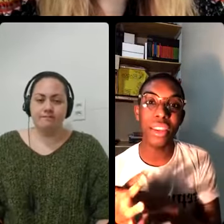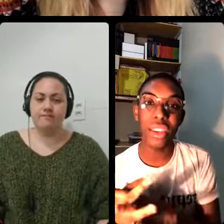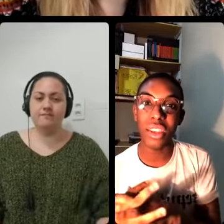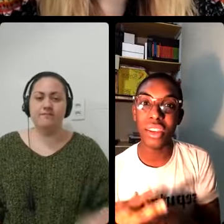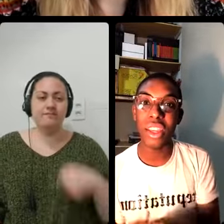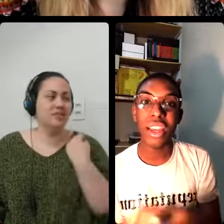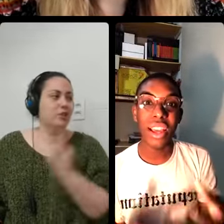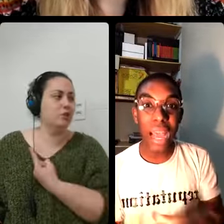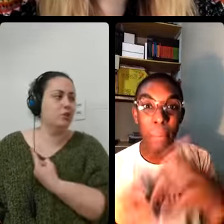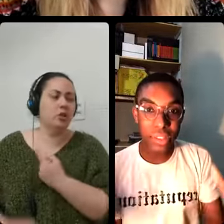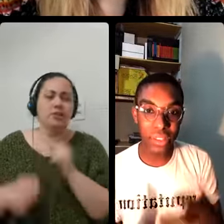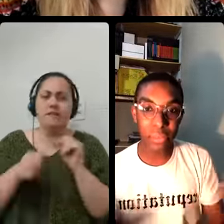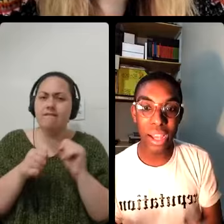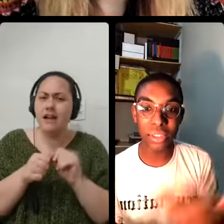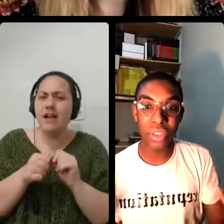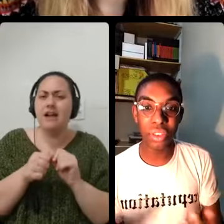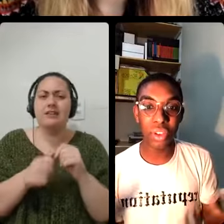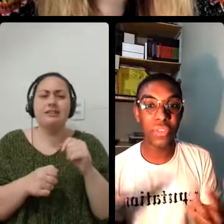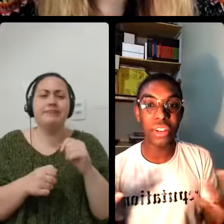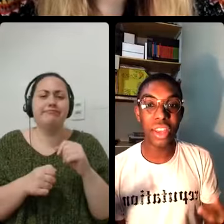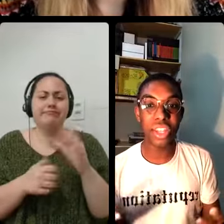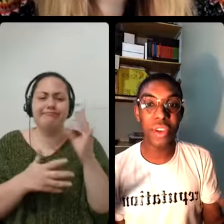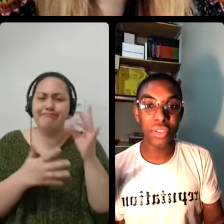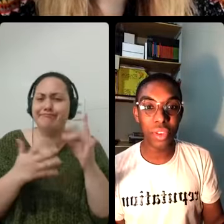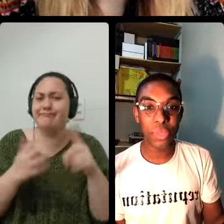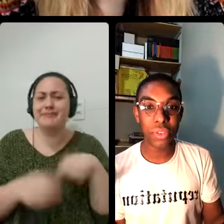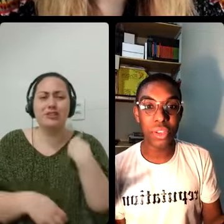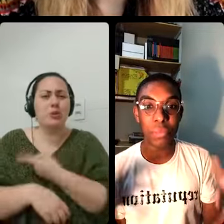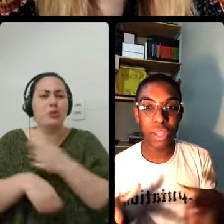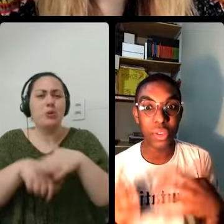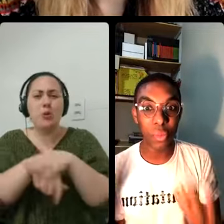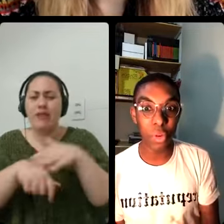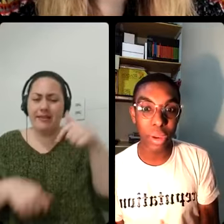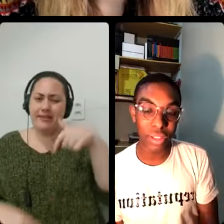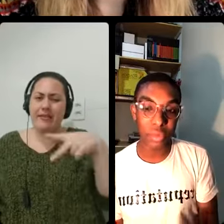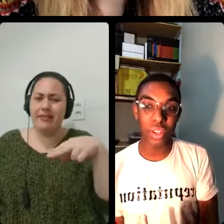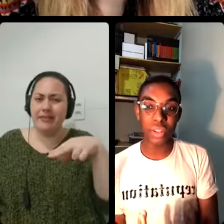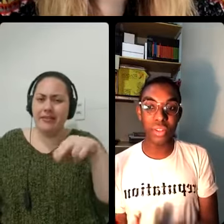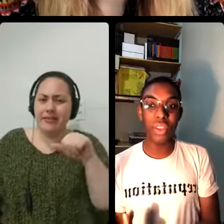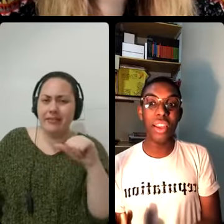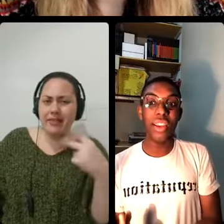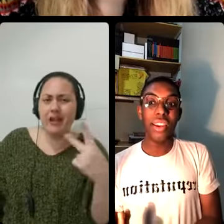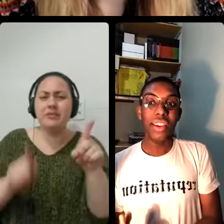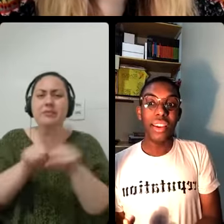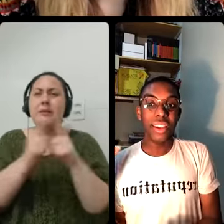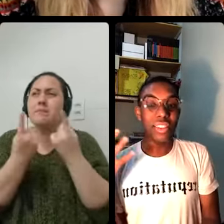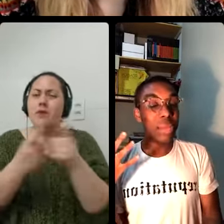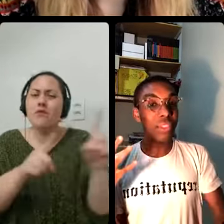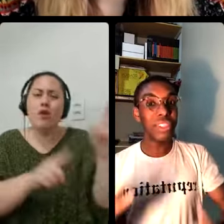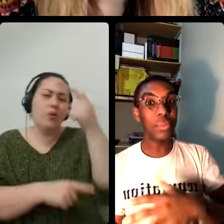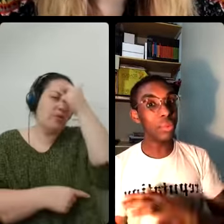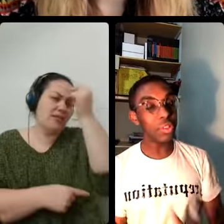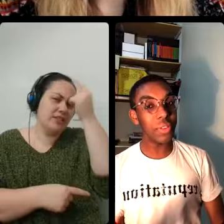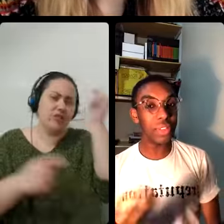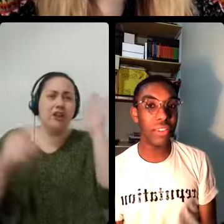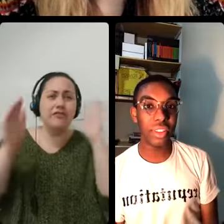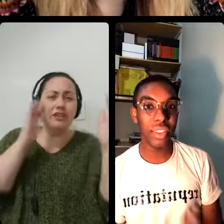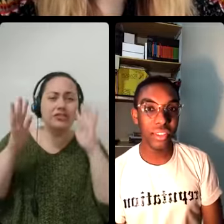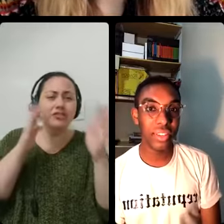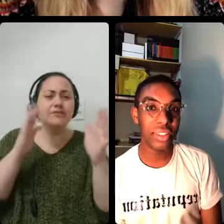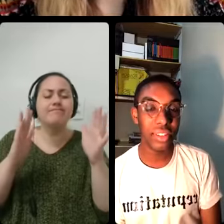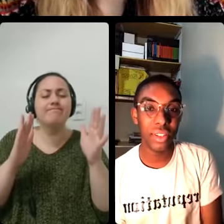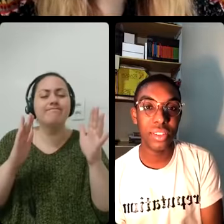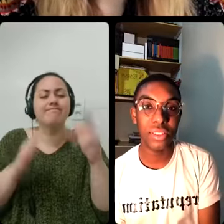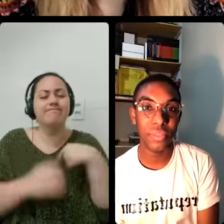NAP e abra esses espaços dentro da universidade, faça com que as pessoas pensem um pouco mais sobre isso, a gente sabe que vai ser muito difícil